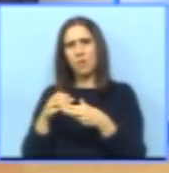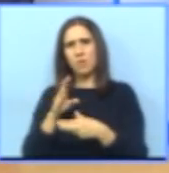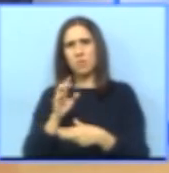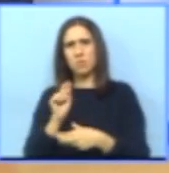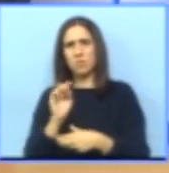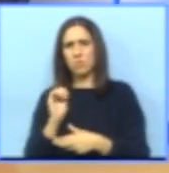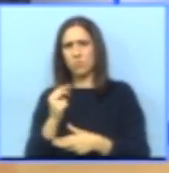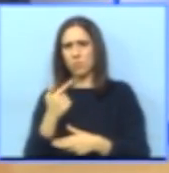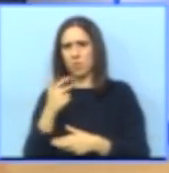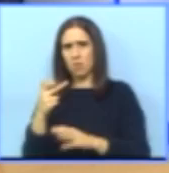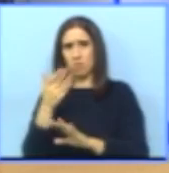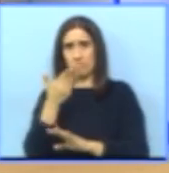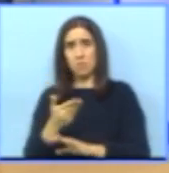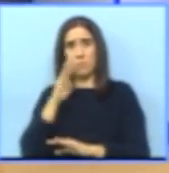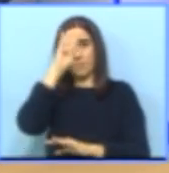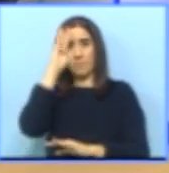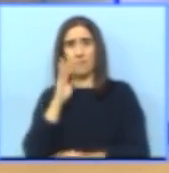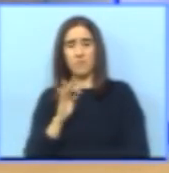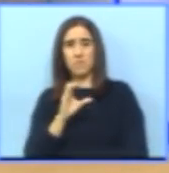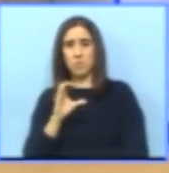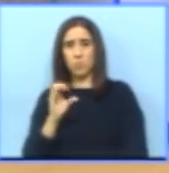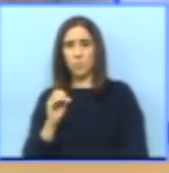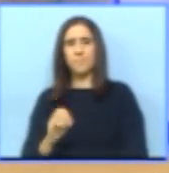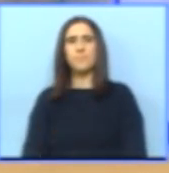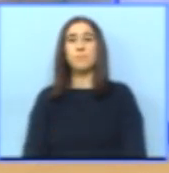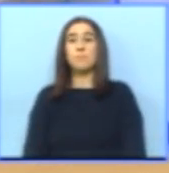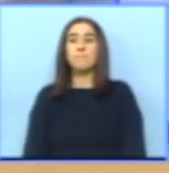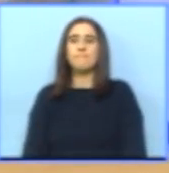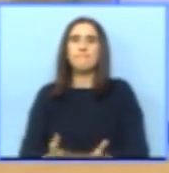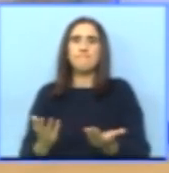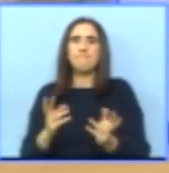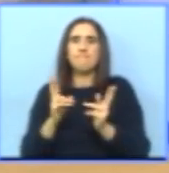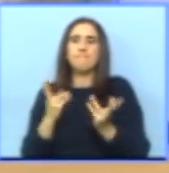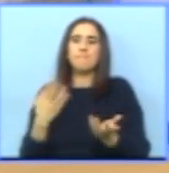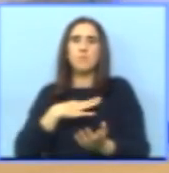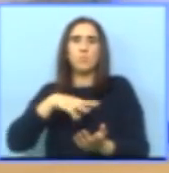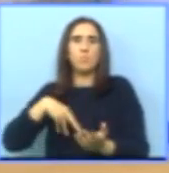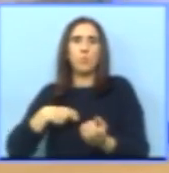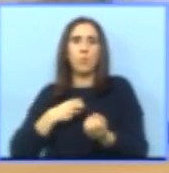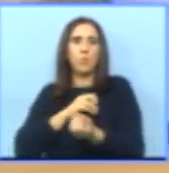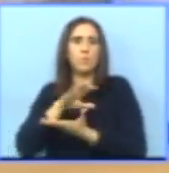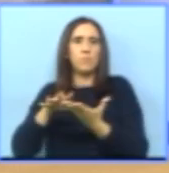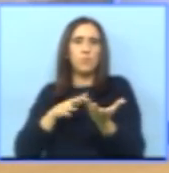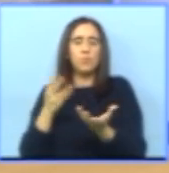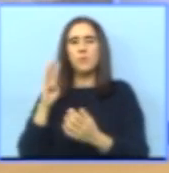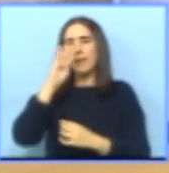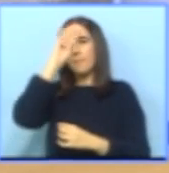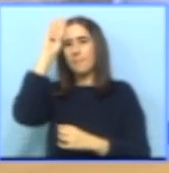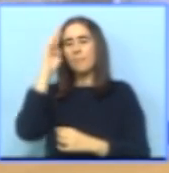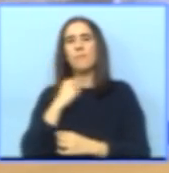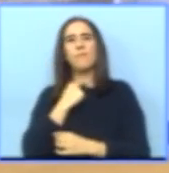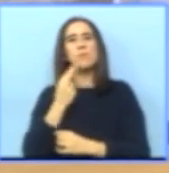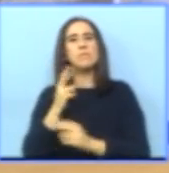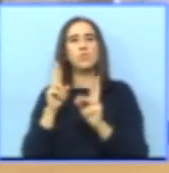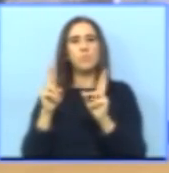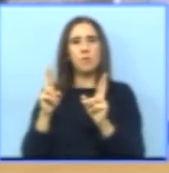as coisas... enfim, o mundo está um mundo confuso e o Papa é uma voz de esperança, é uma voz de